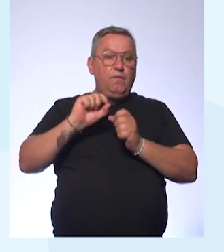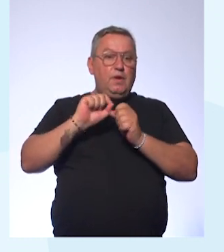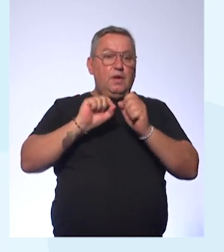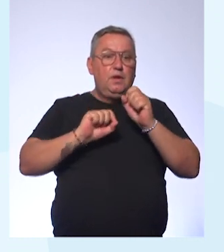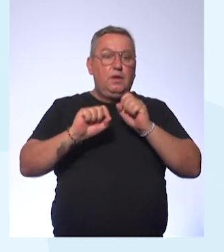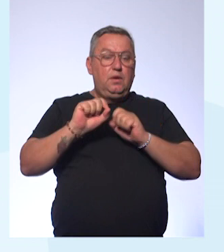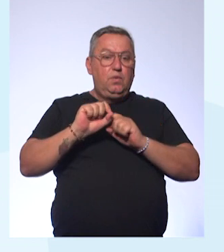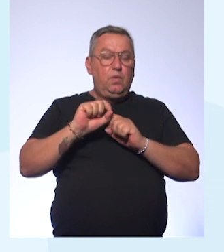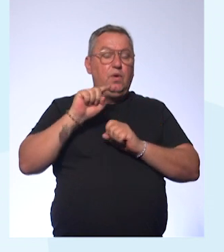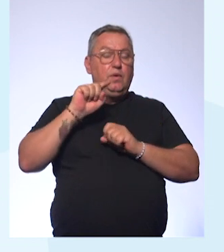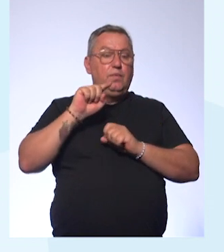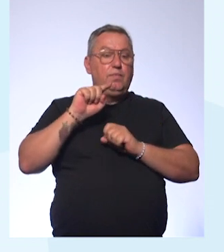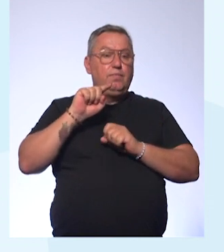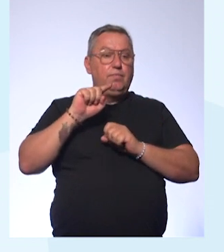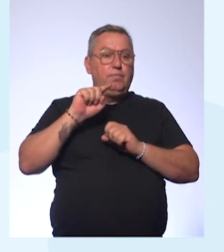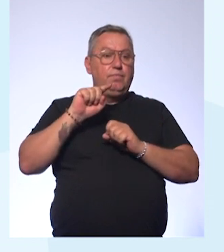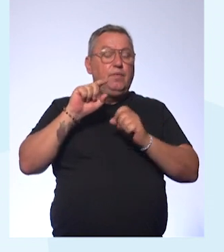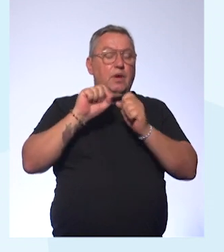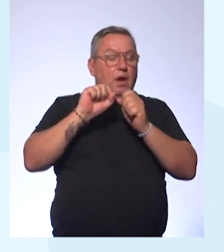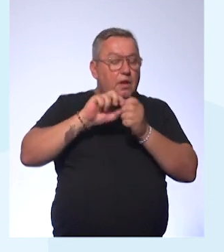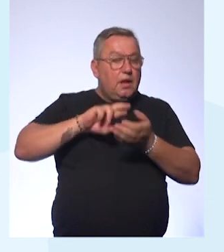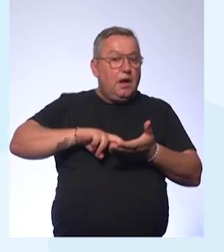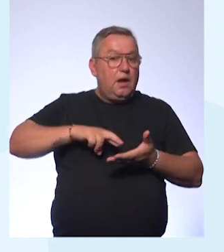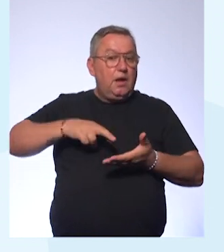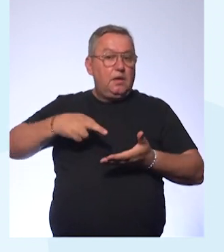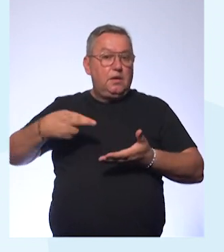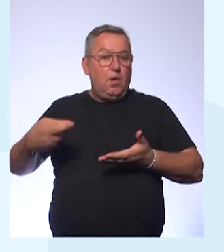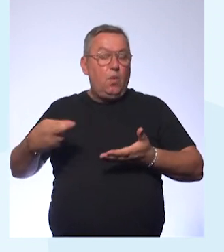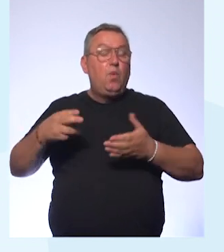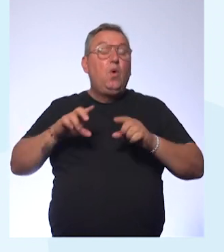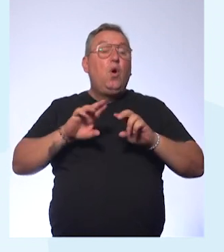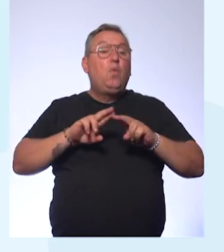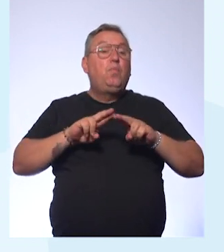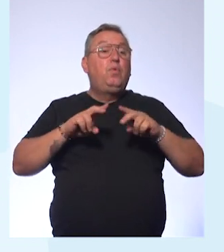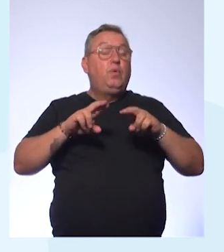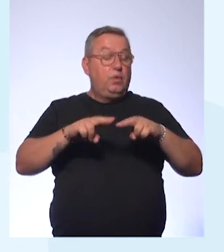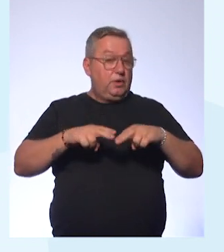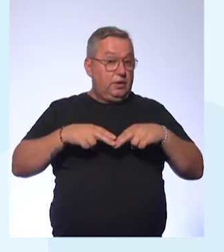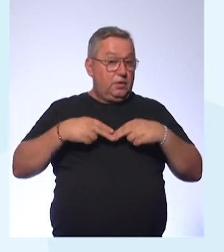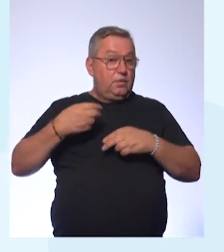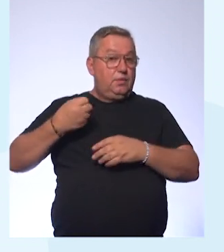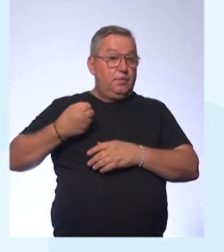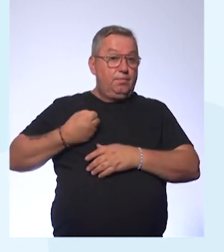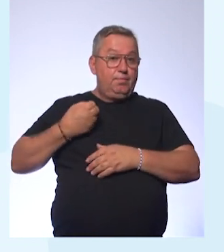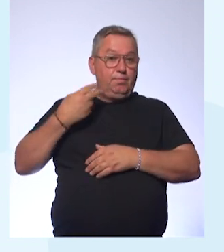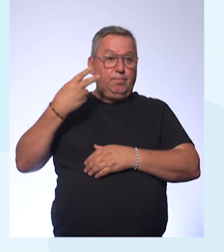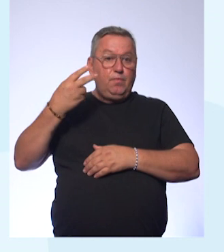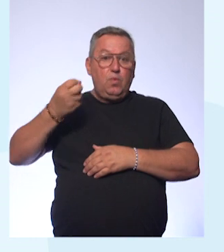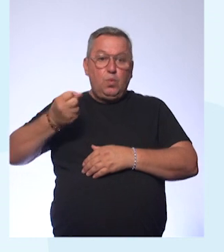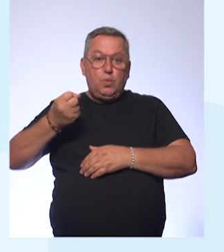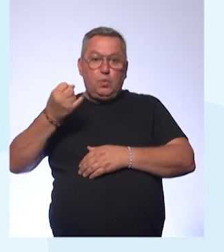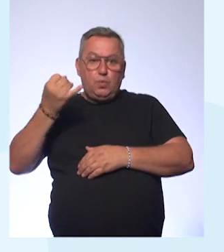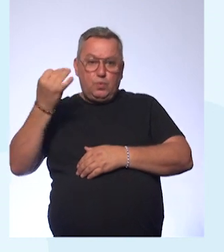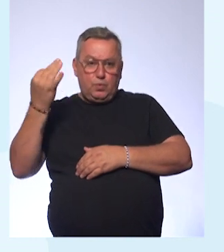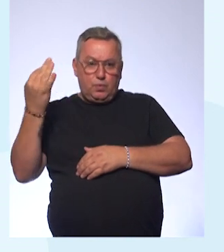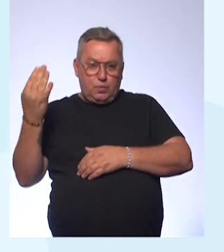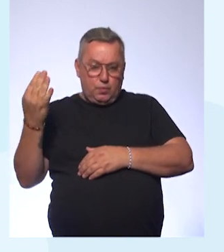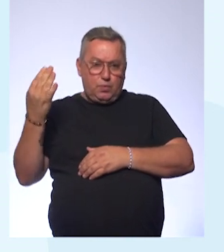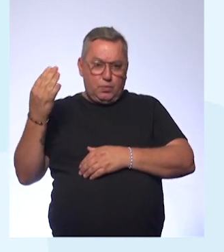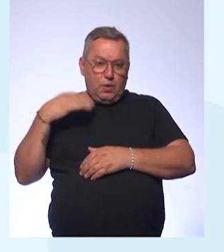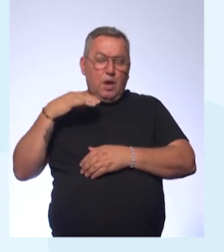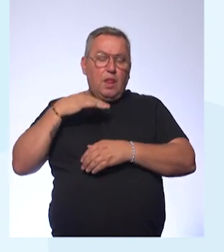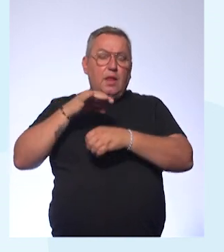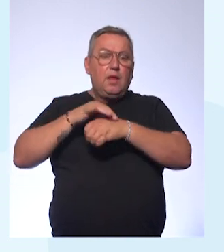formando essa reação química. Portanto, esse número 2, que indica a quantidade de moléculas de gás